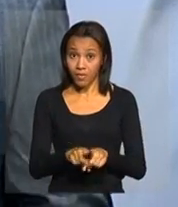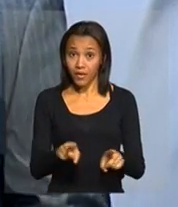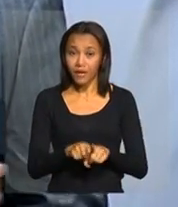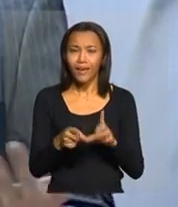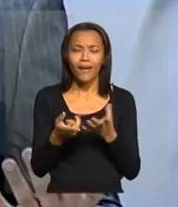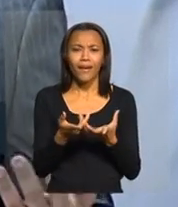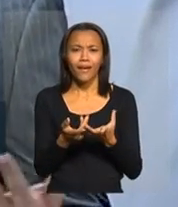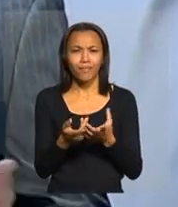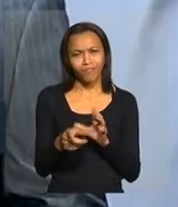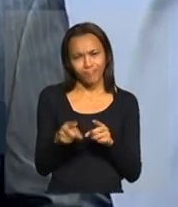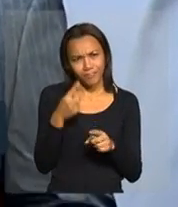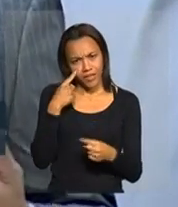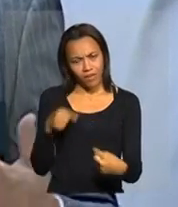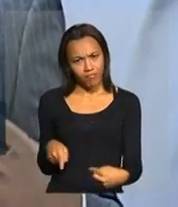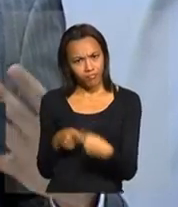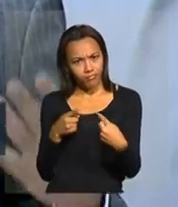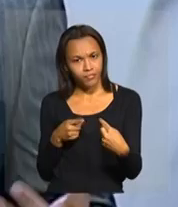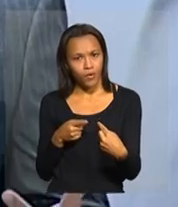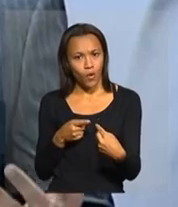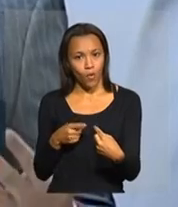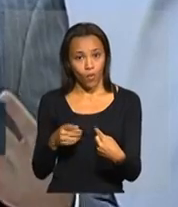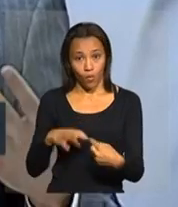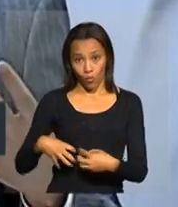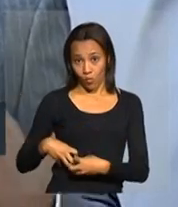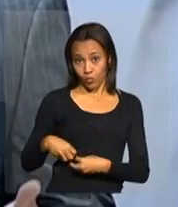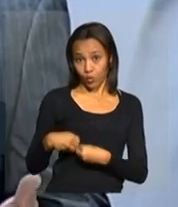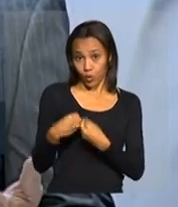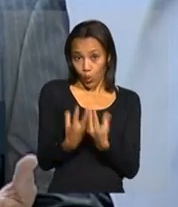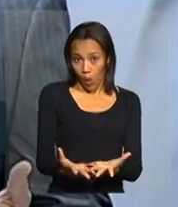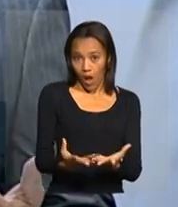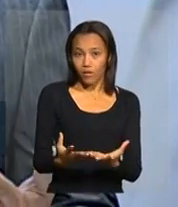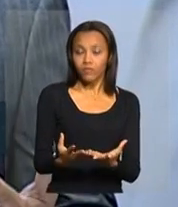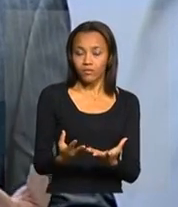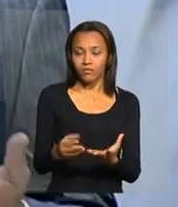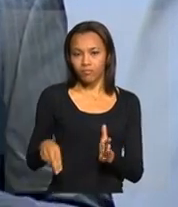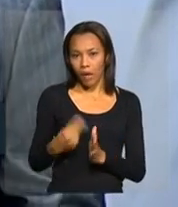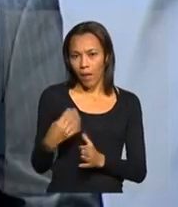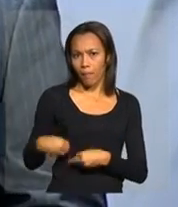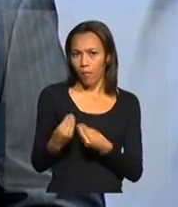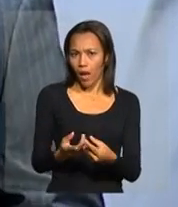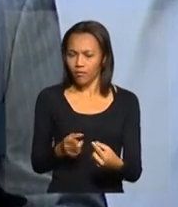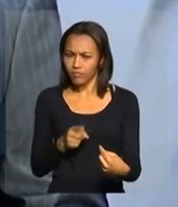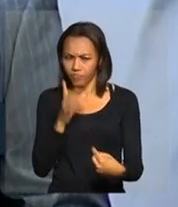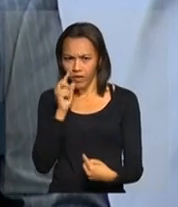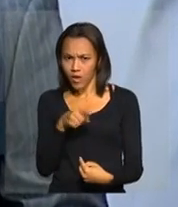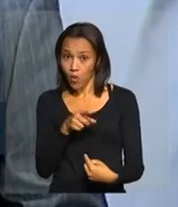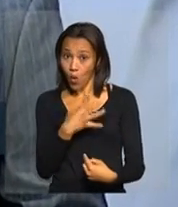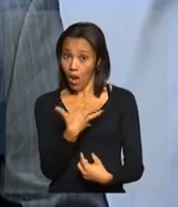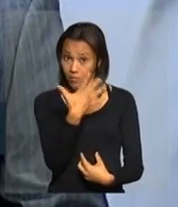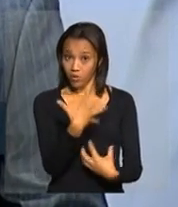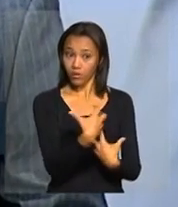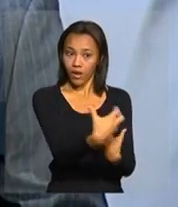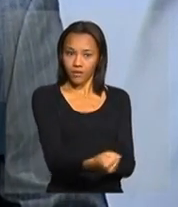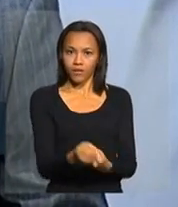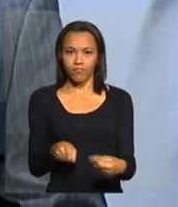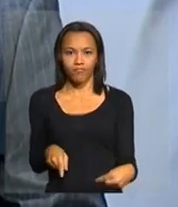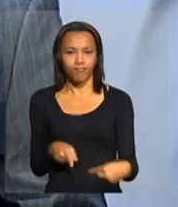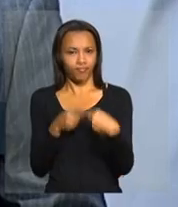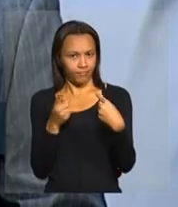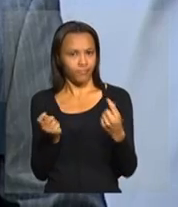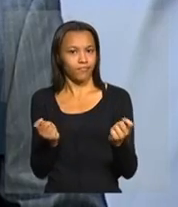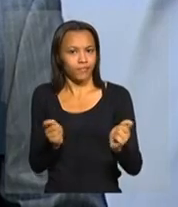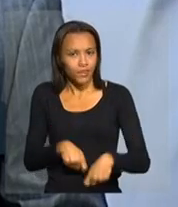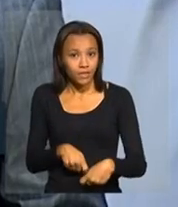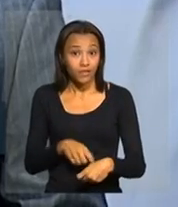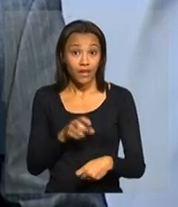de compatibilidade, né? O órgão doado tem que encontrar um receptor compatível. Isso faz com que